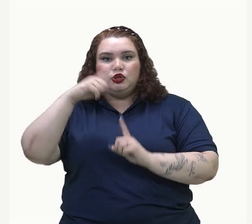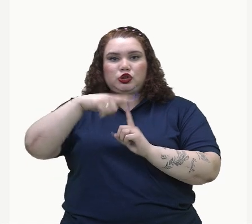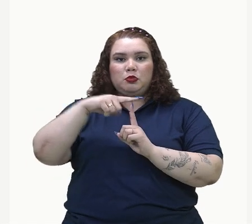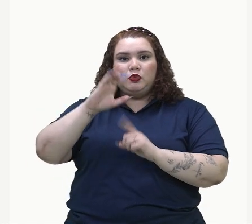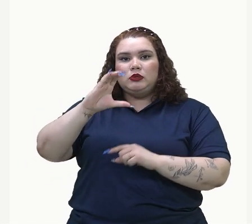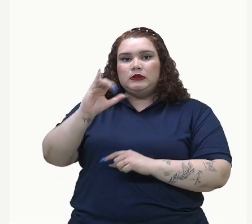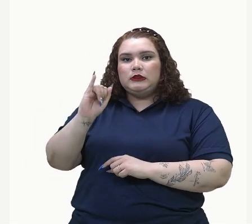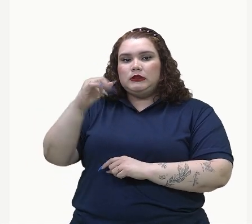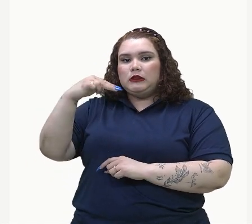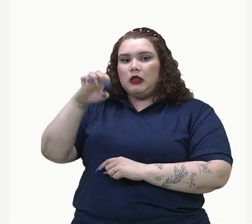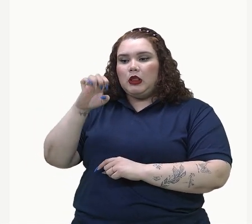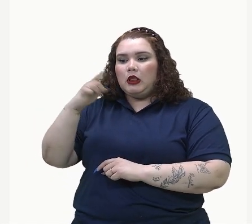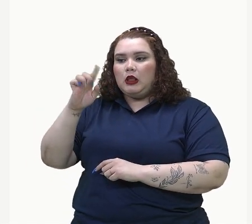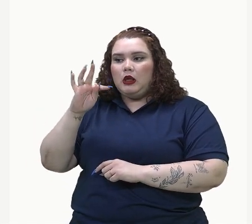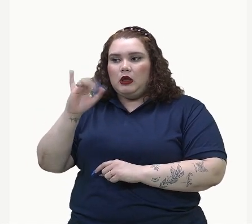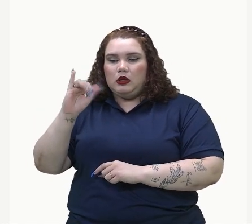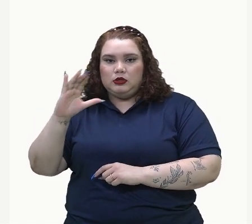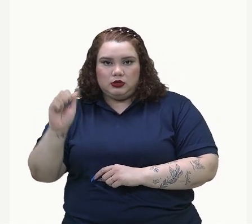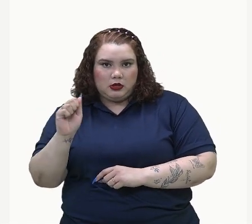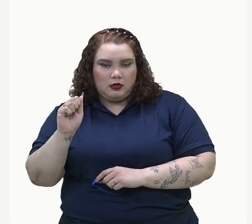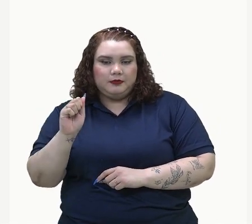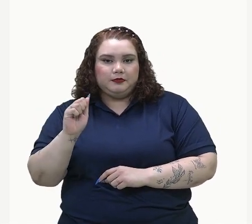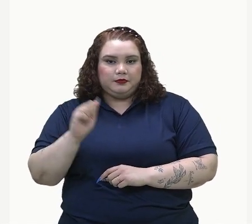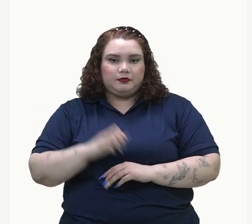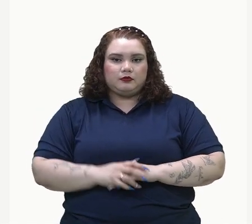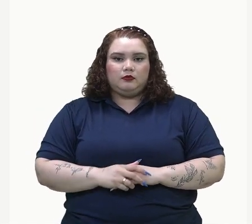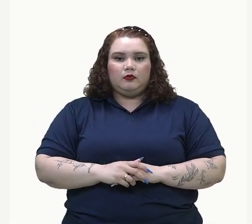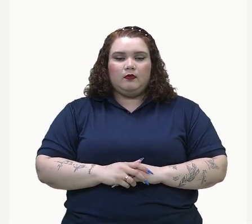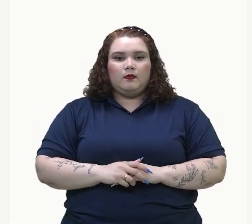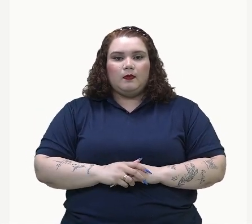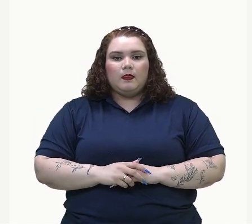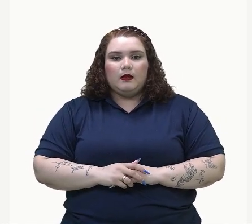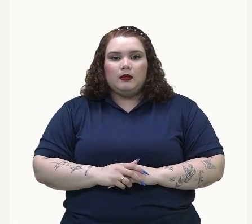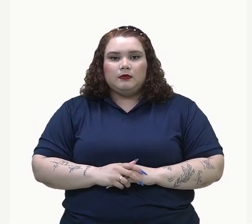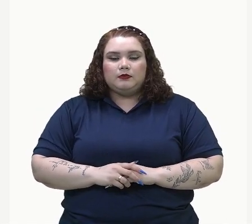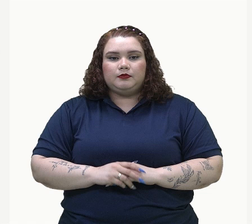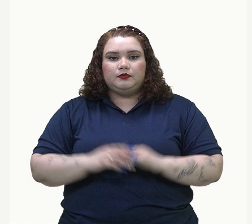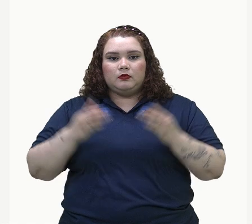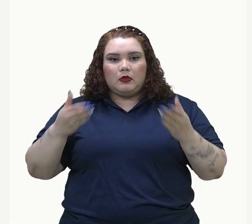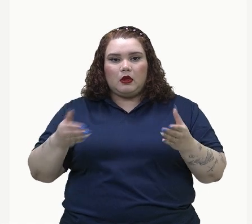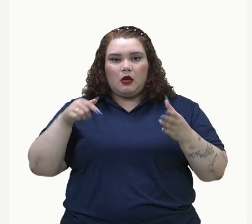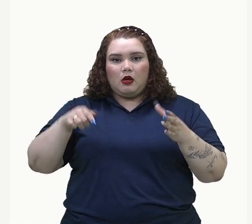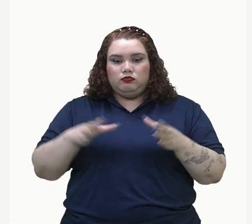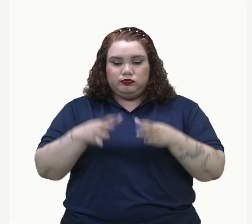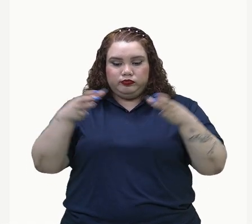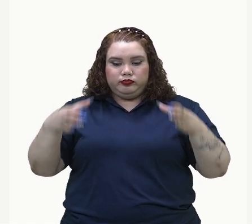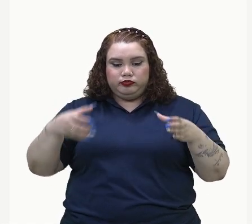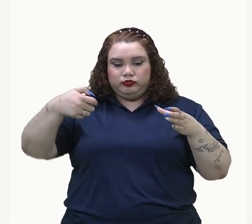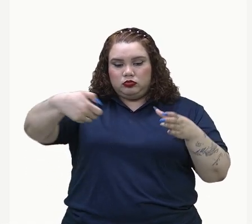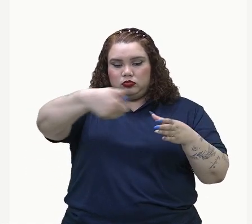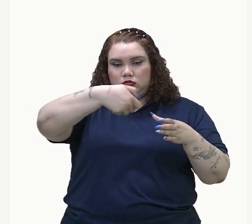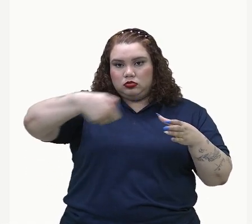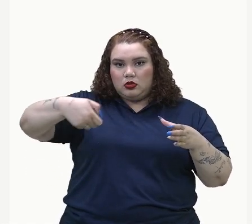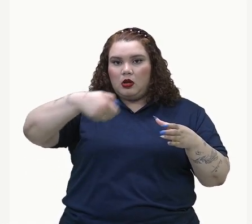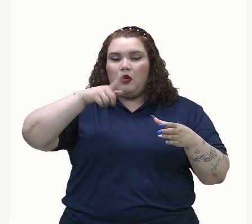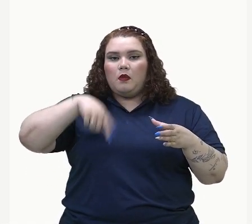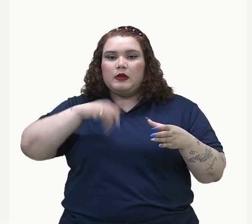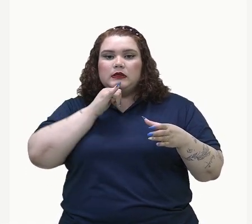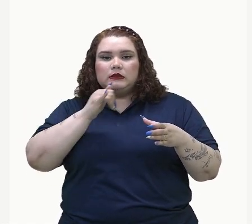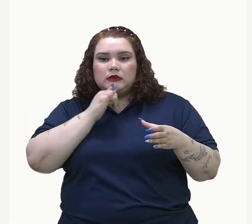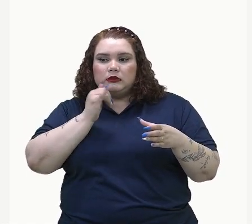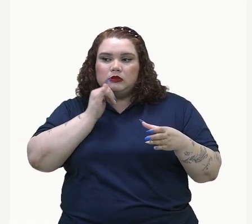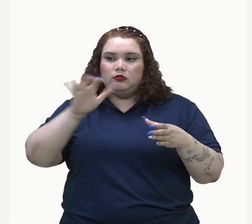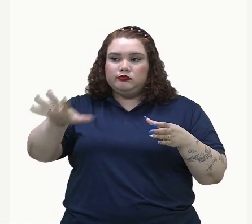Então, temos em uma batedeira, uma batedeira é um exemplo de receptor